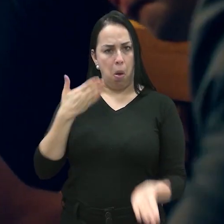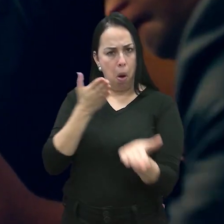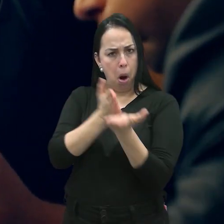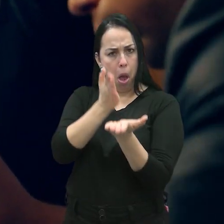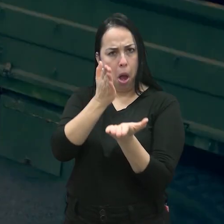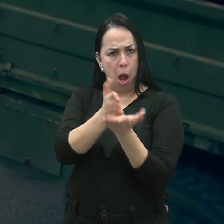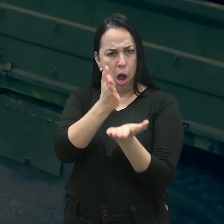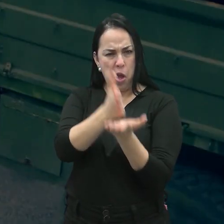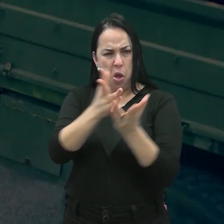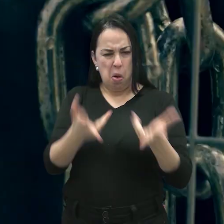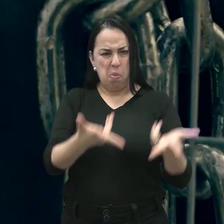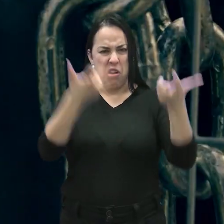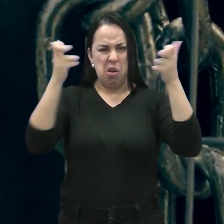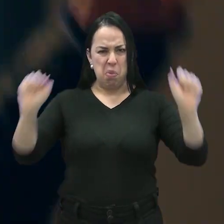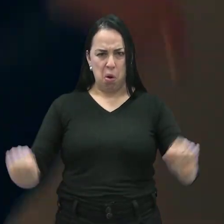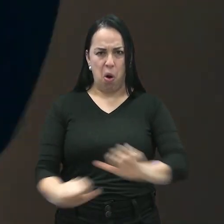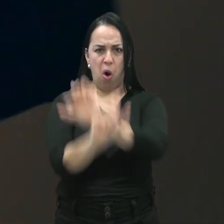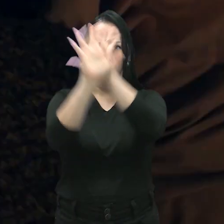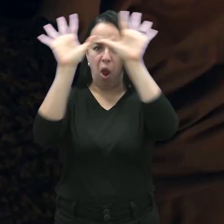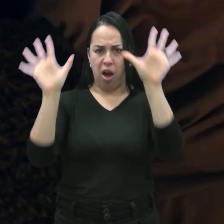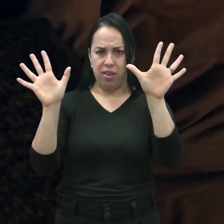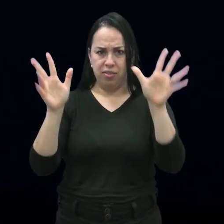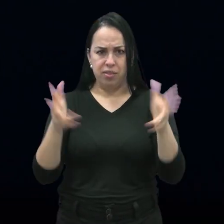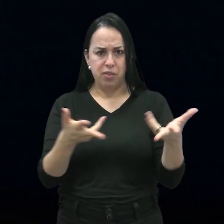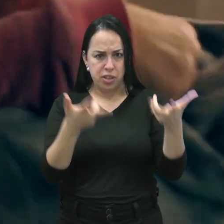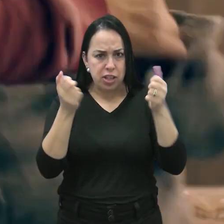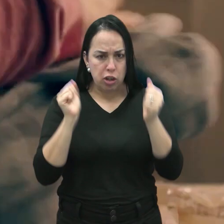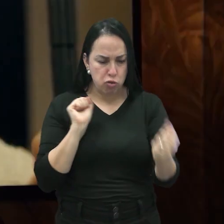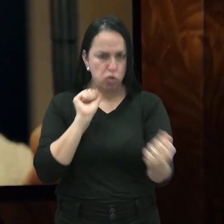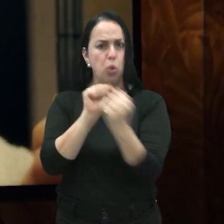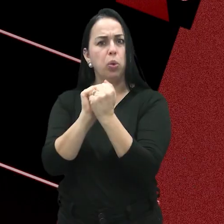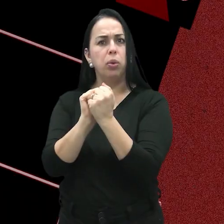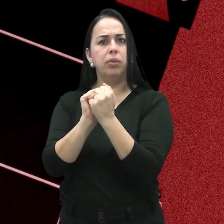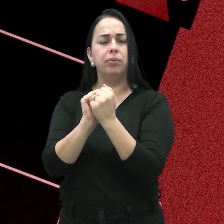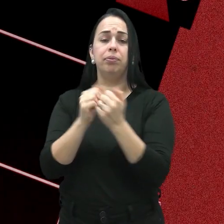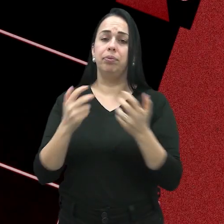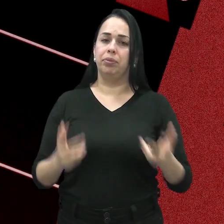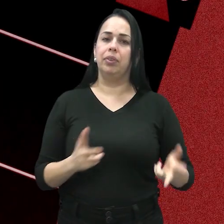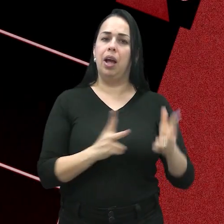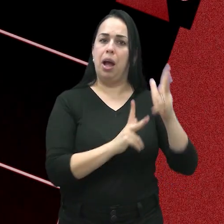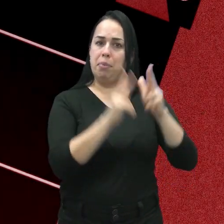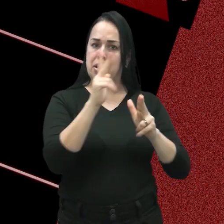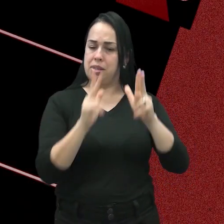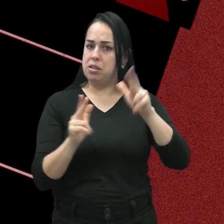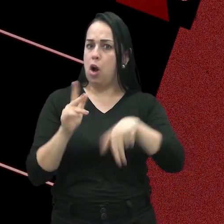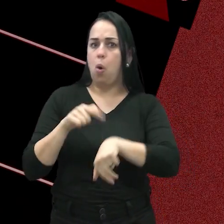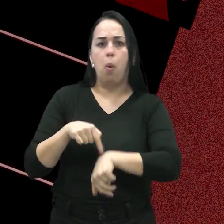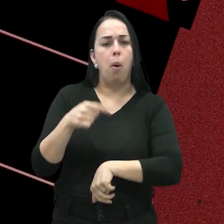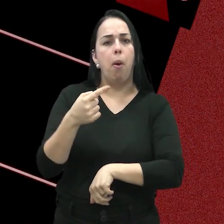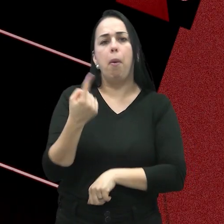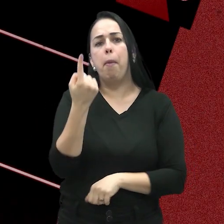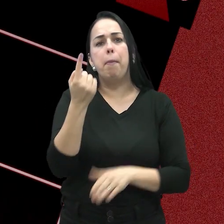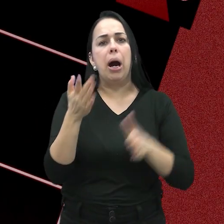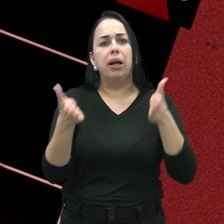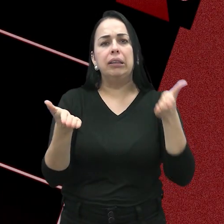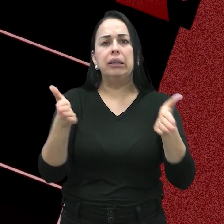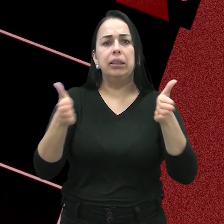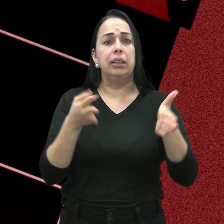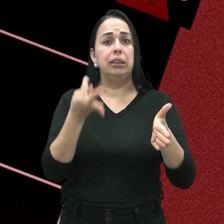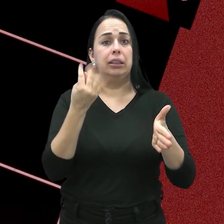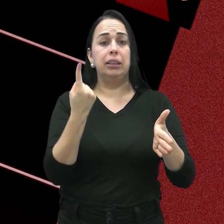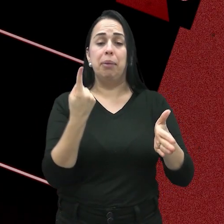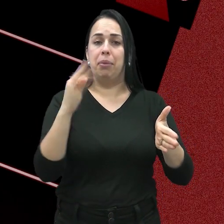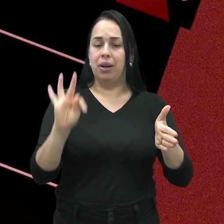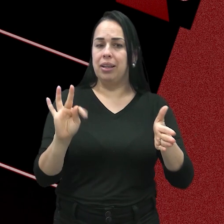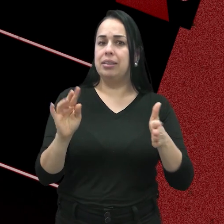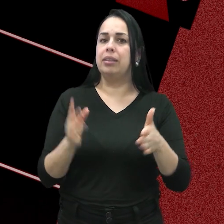see glory. Are you with me? É uma série bem curta, tem apenas uma temporada e